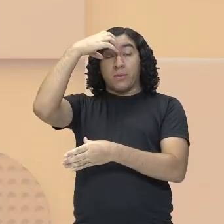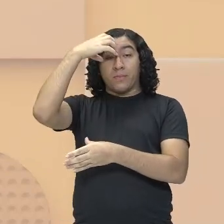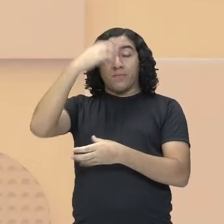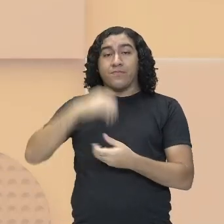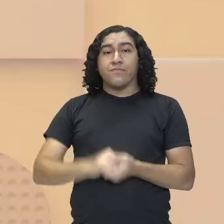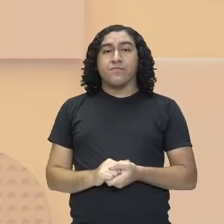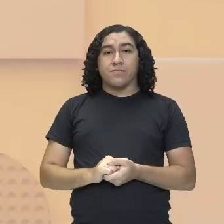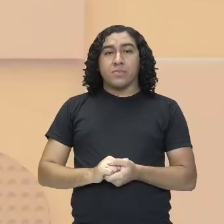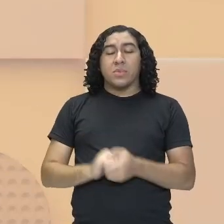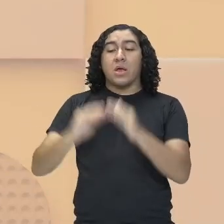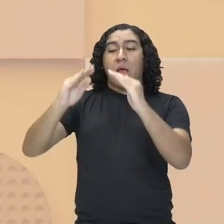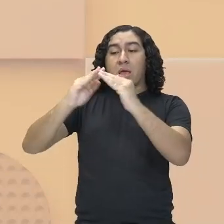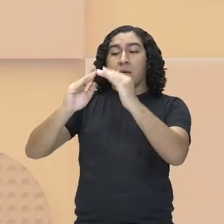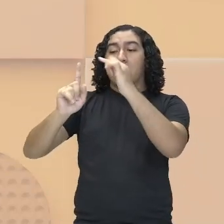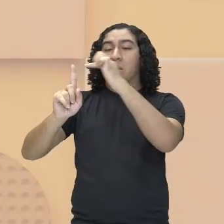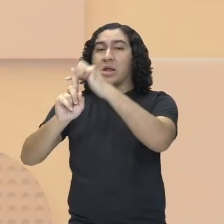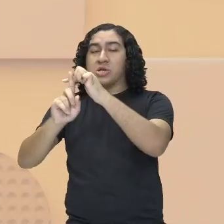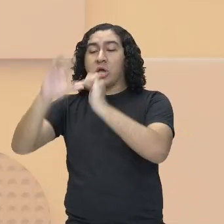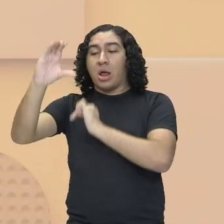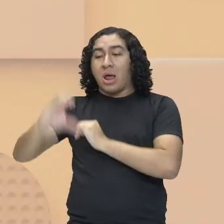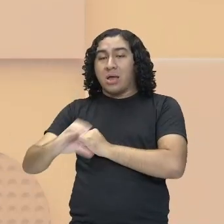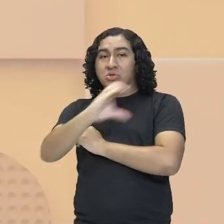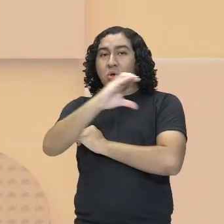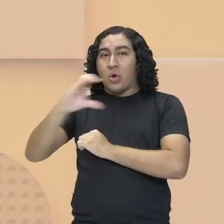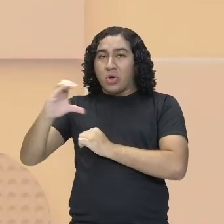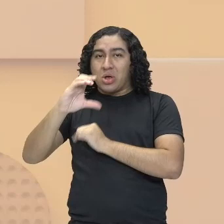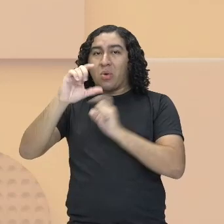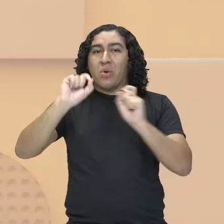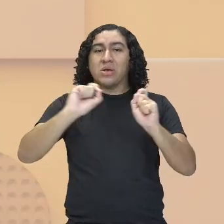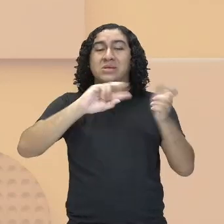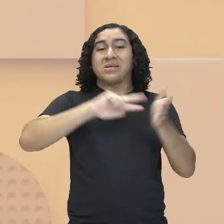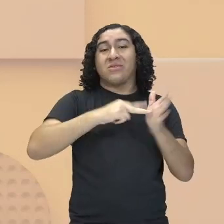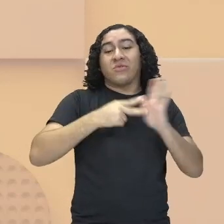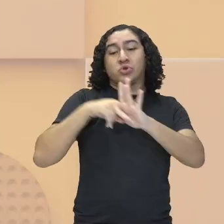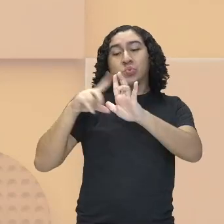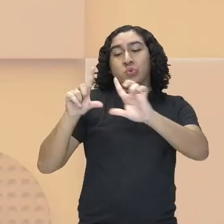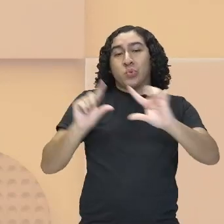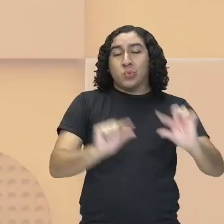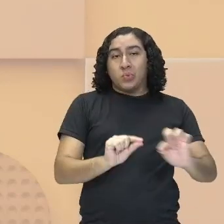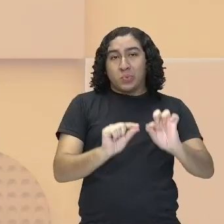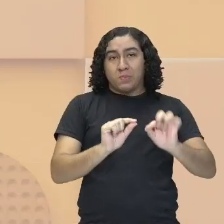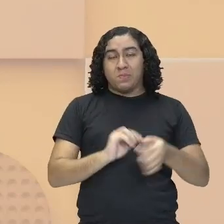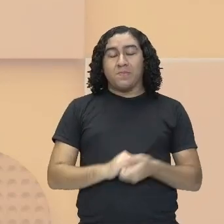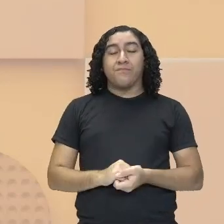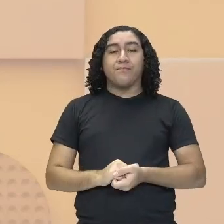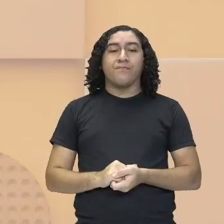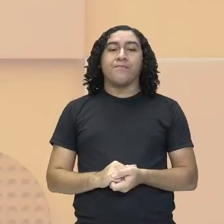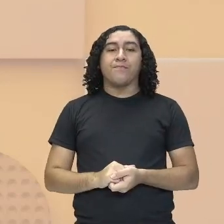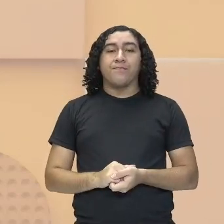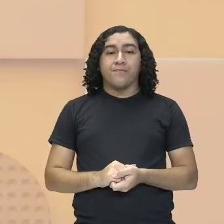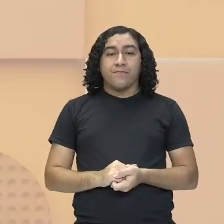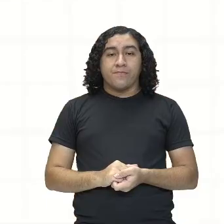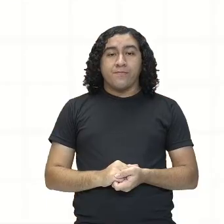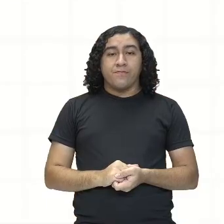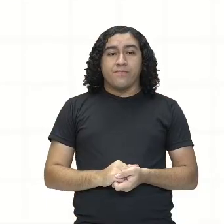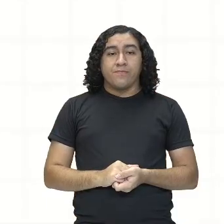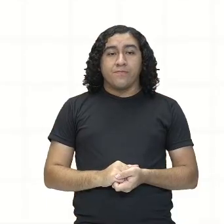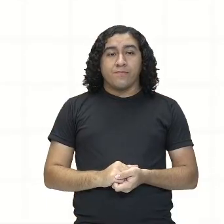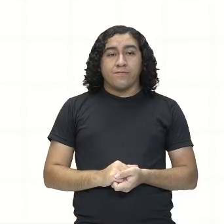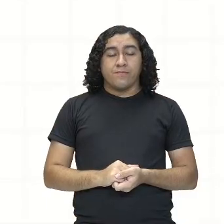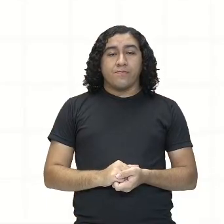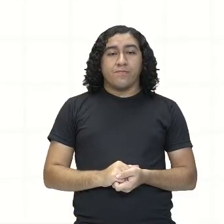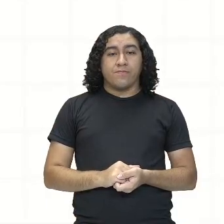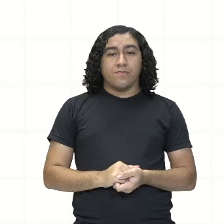ser ali diminuído dentro da Inglaterra, quiçá, né, ali sufocado. Vamos observar aí Calvino e a